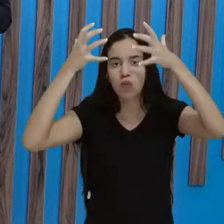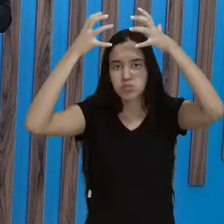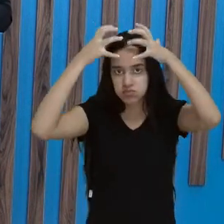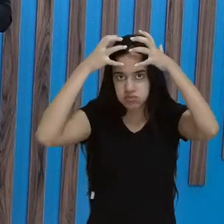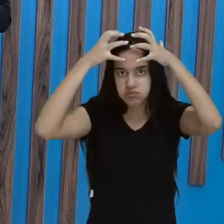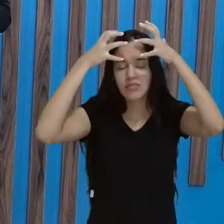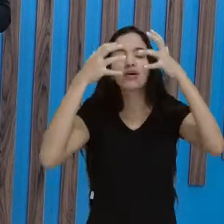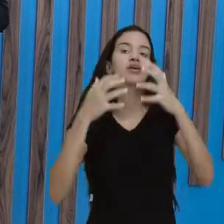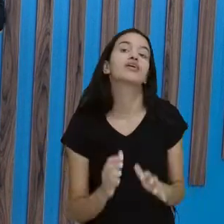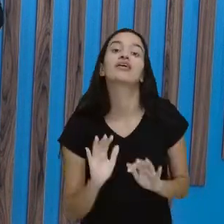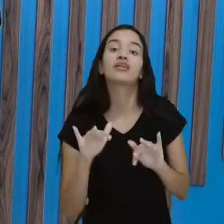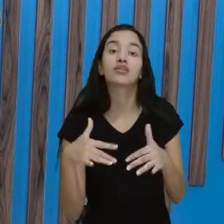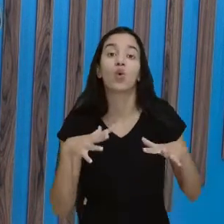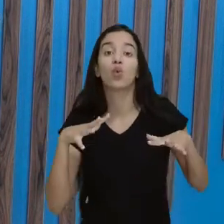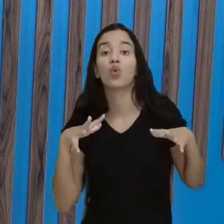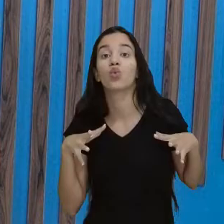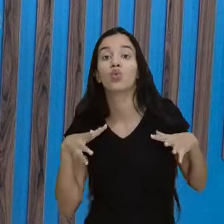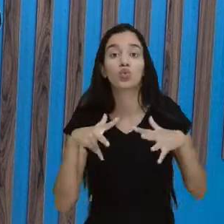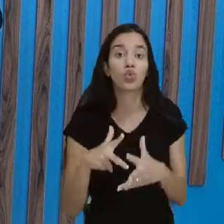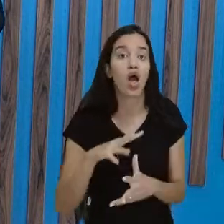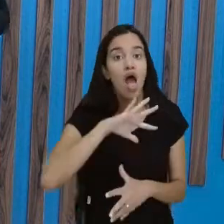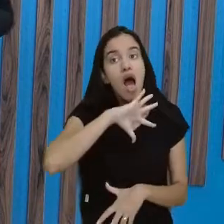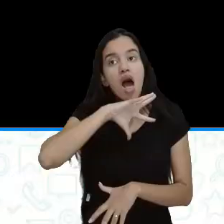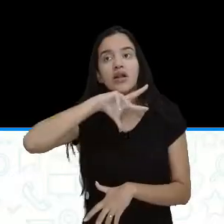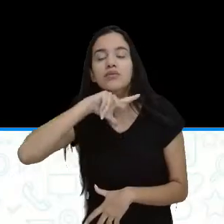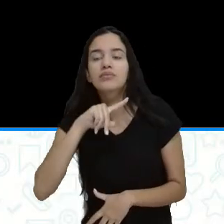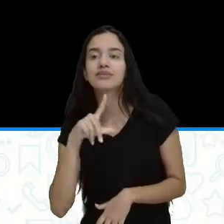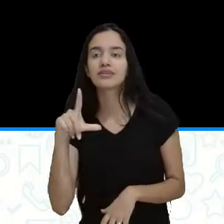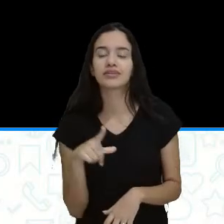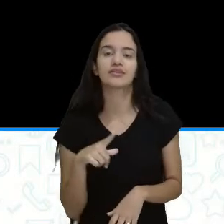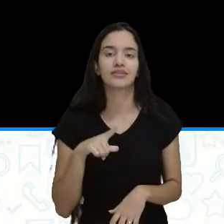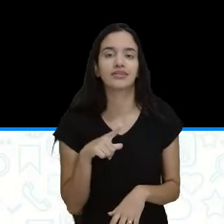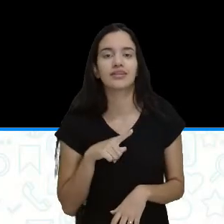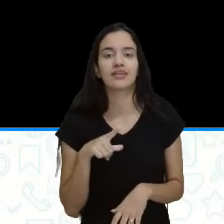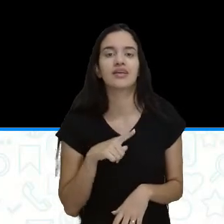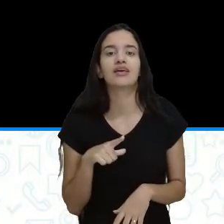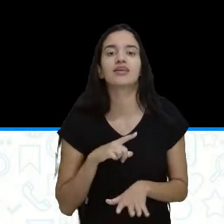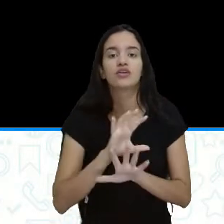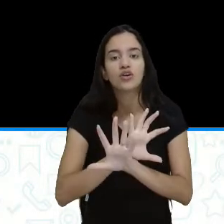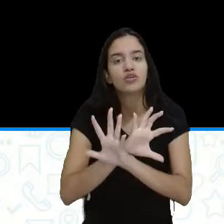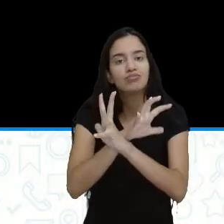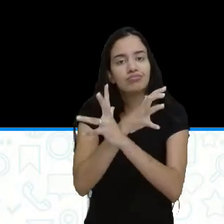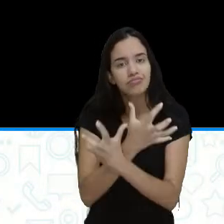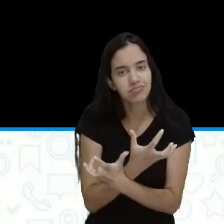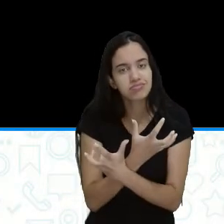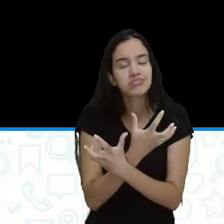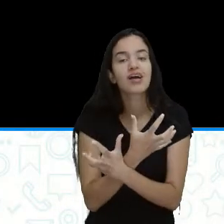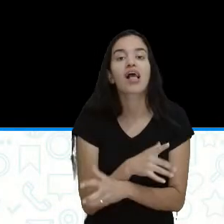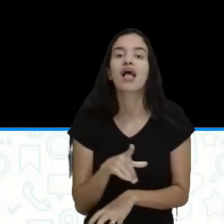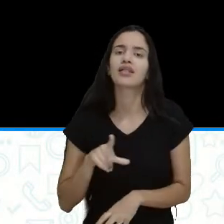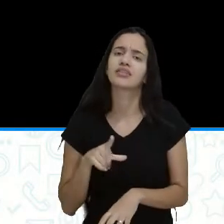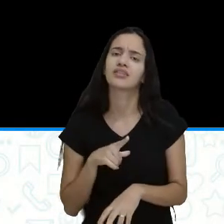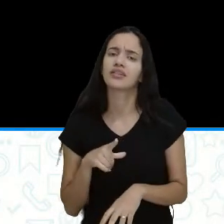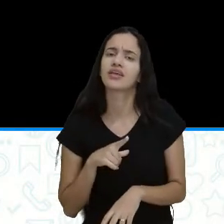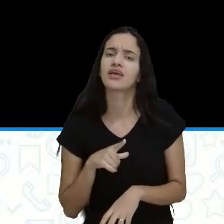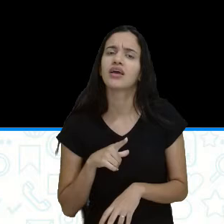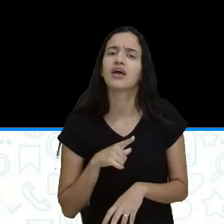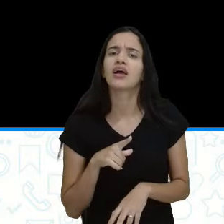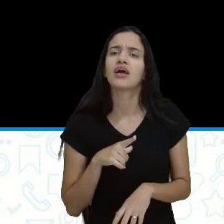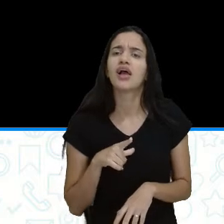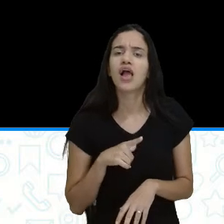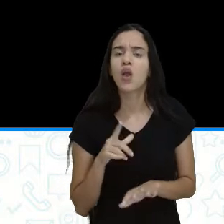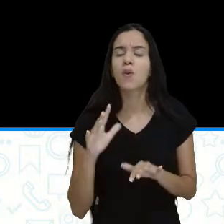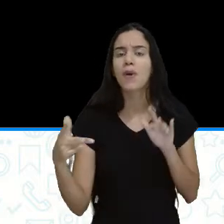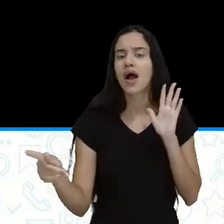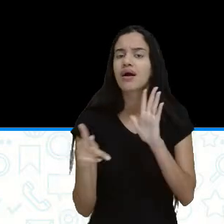gente? Então, todos esses animais têm esqueleto, têm ossos. Essa é